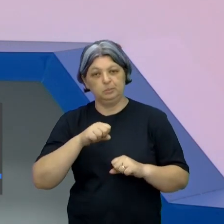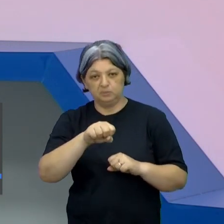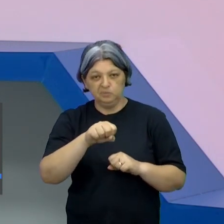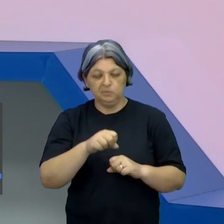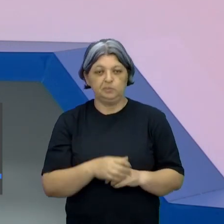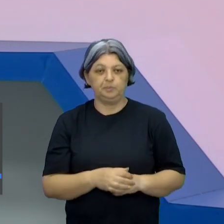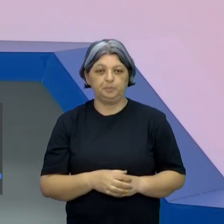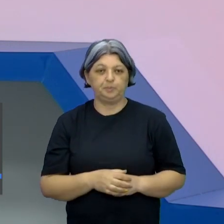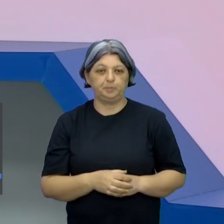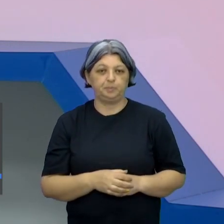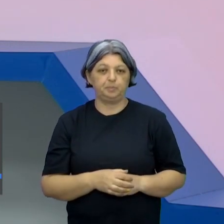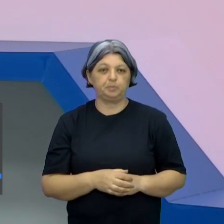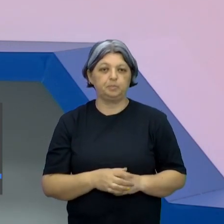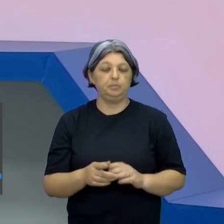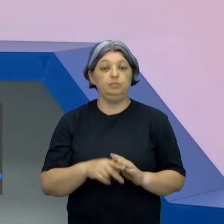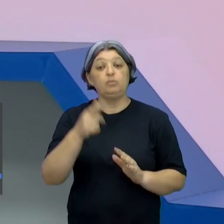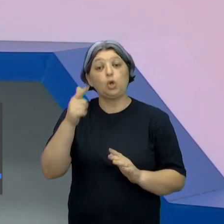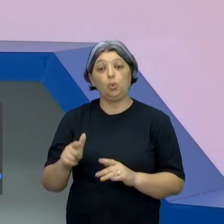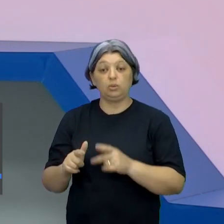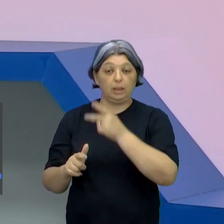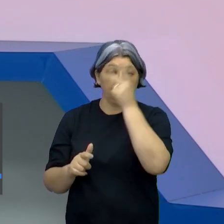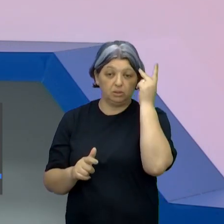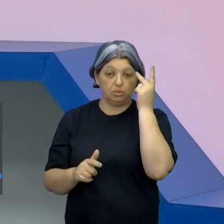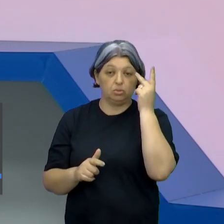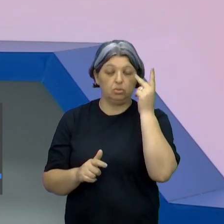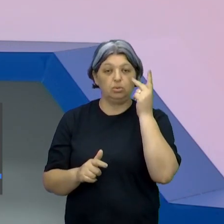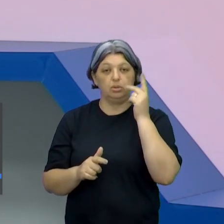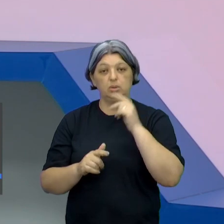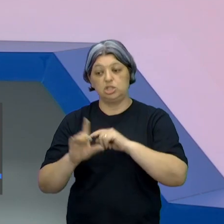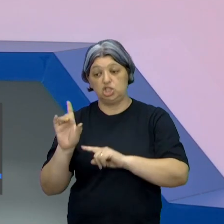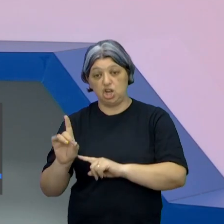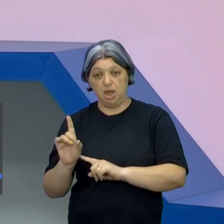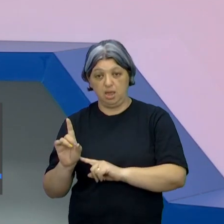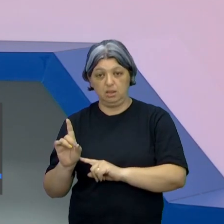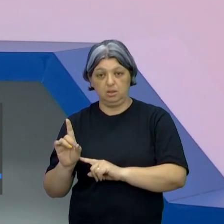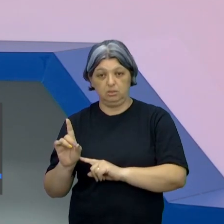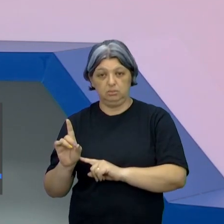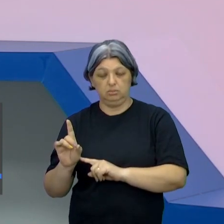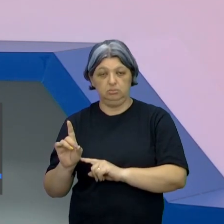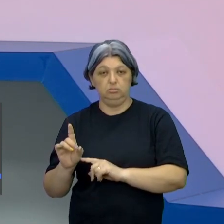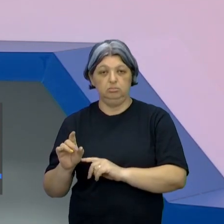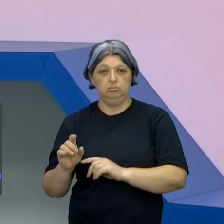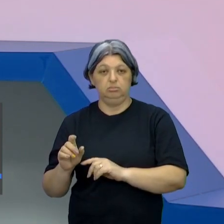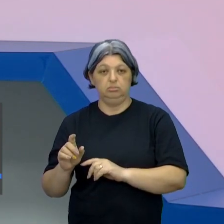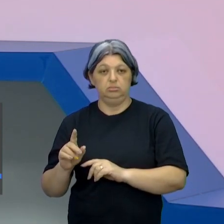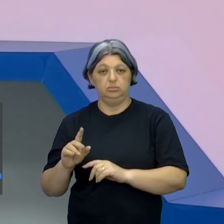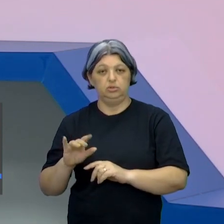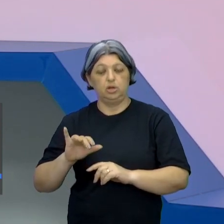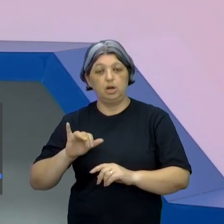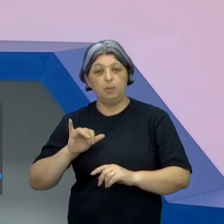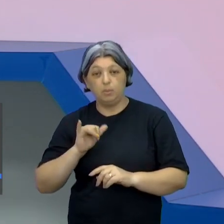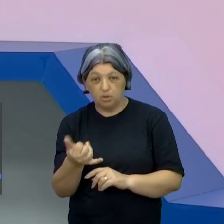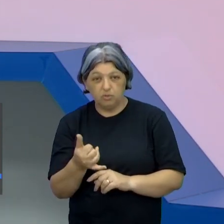e aí vem outra pessoa do meu lado direito, eu já aproveito e